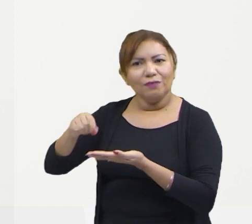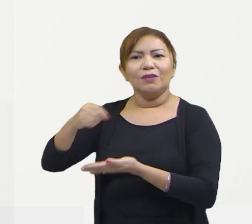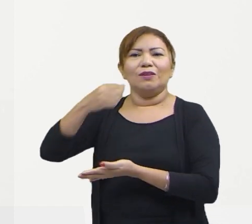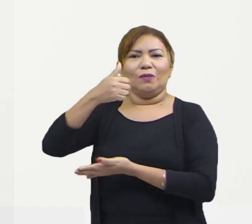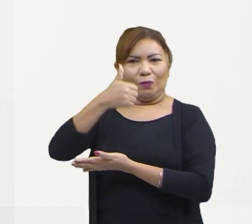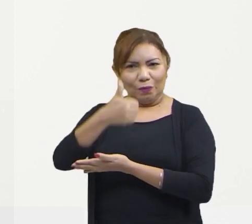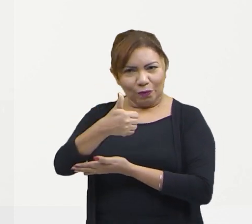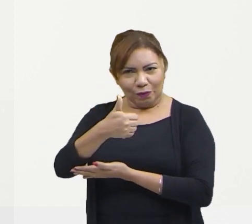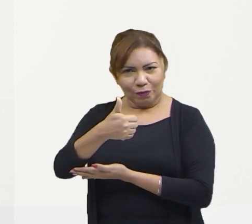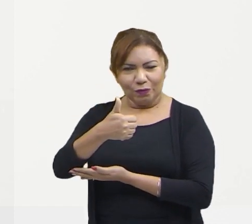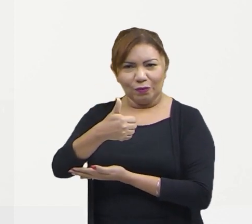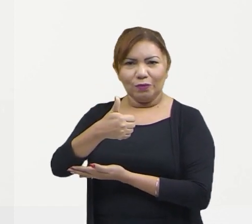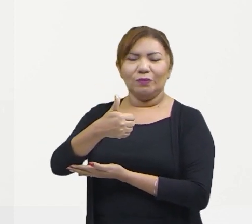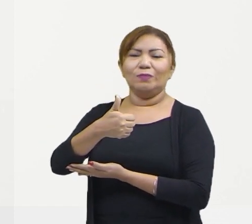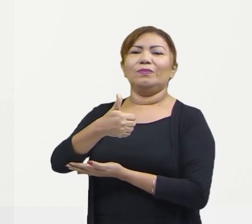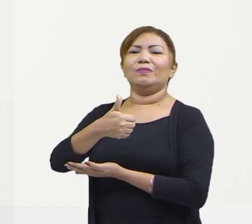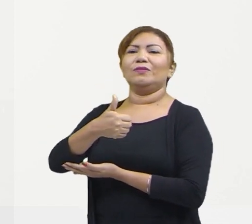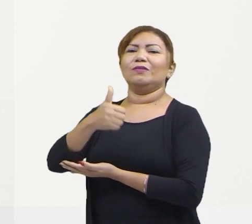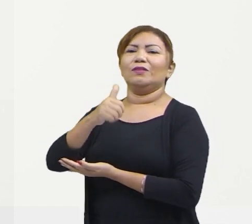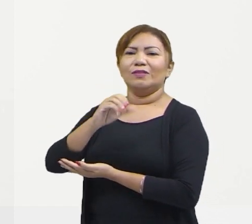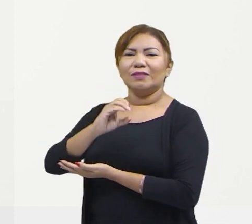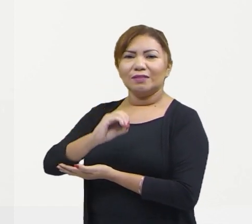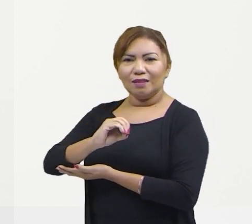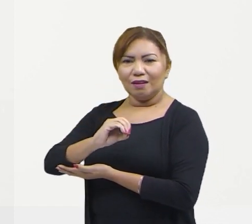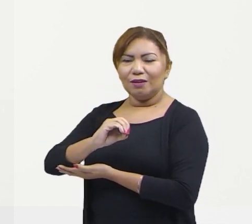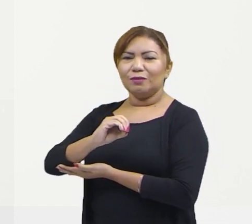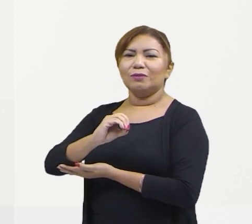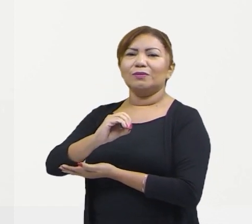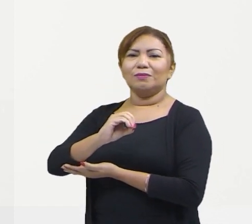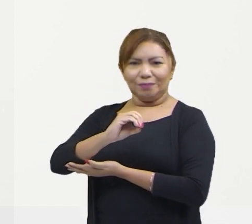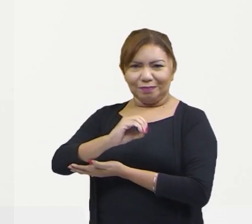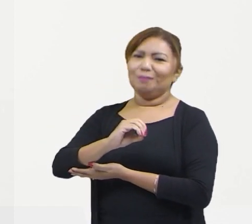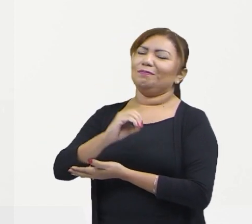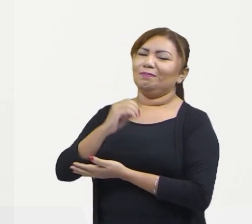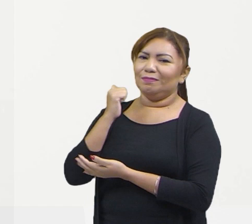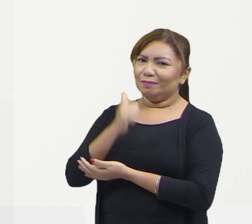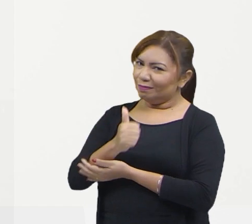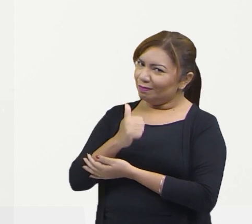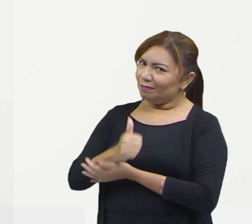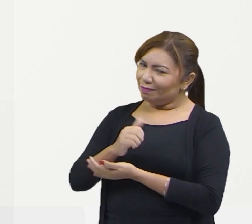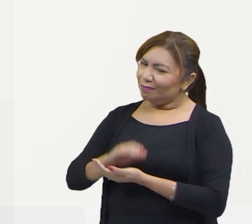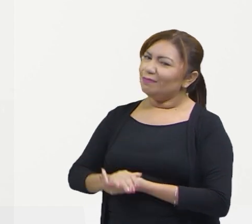O número 1 e o número 0.